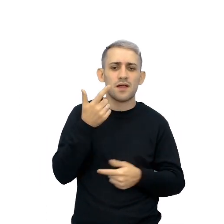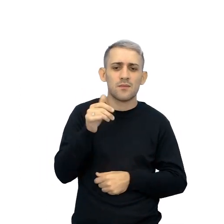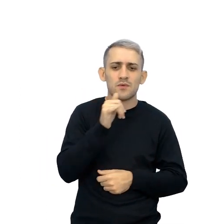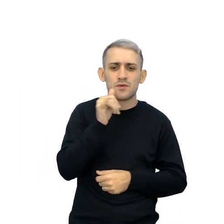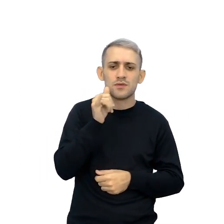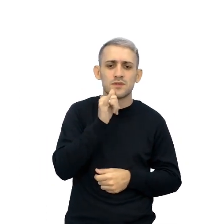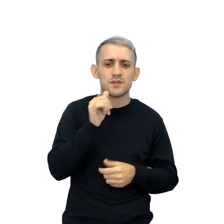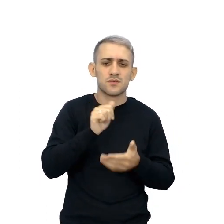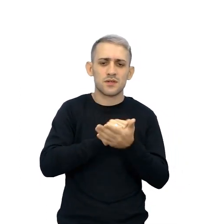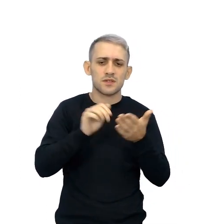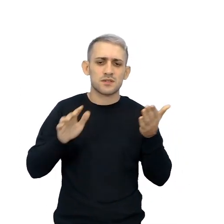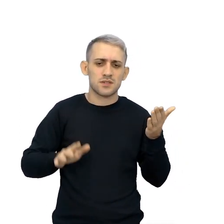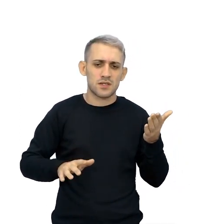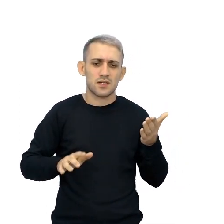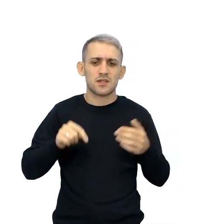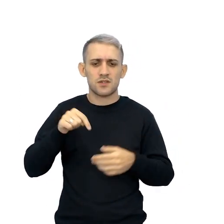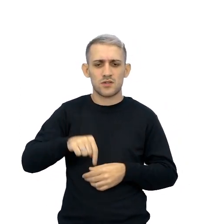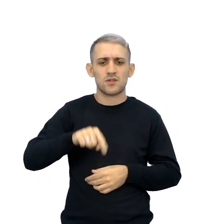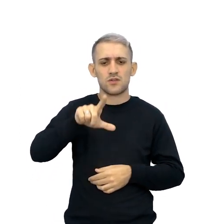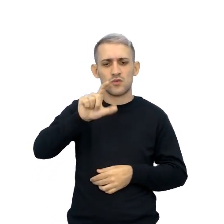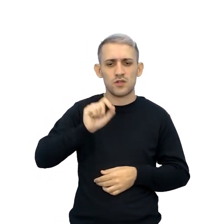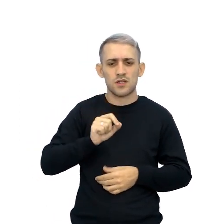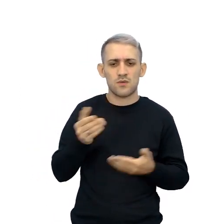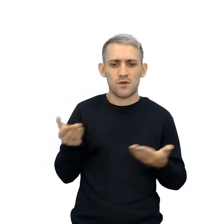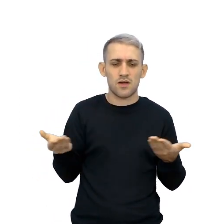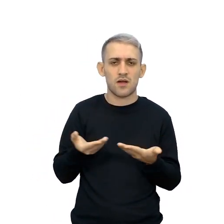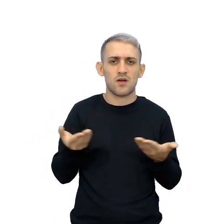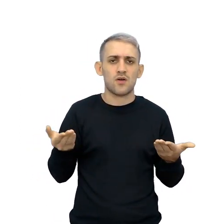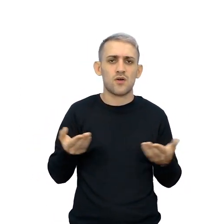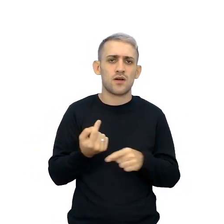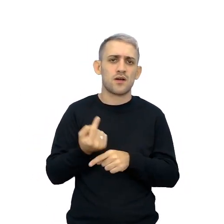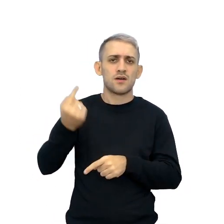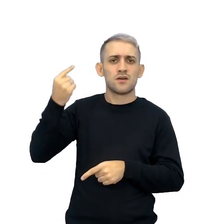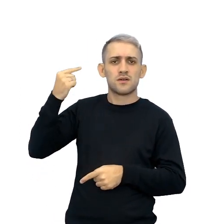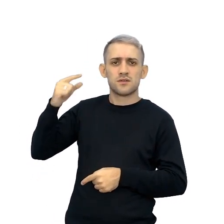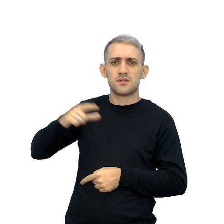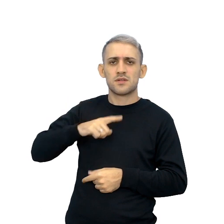de exercício que nós escolhemos para vocês? Como eu vi anteriormente, tinha um